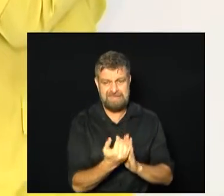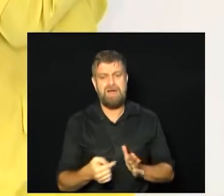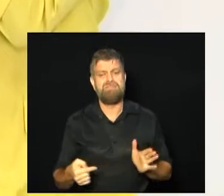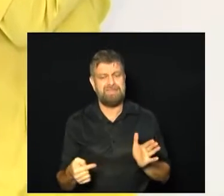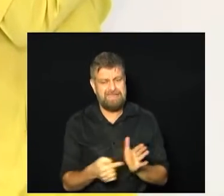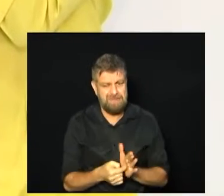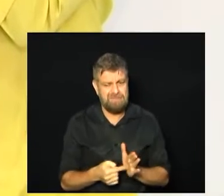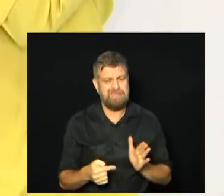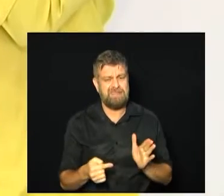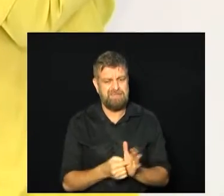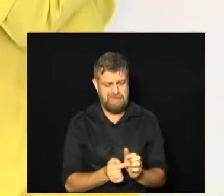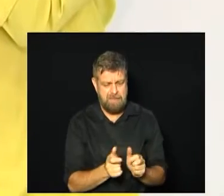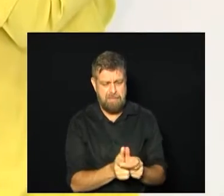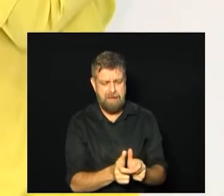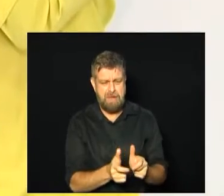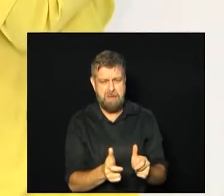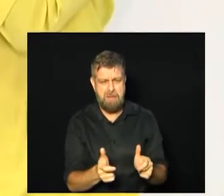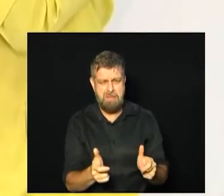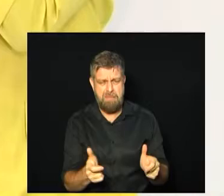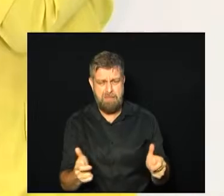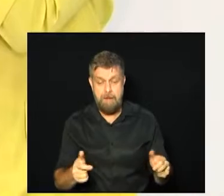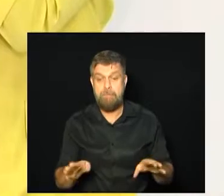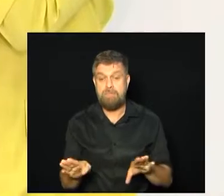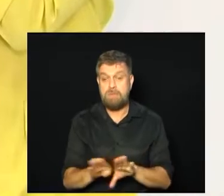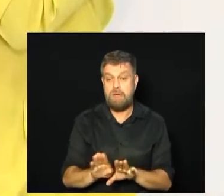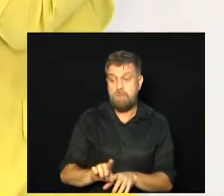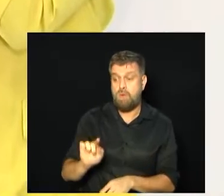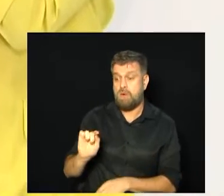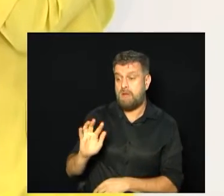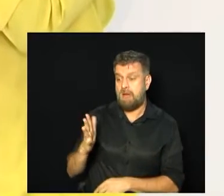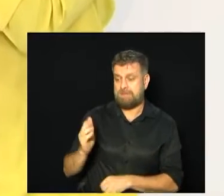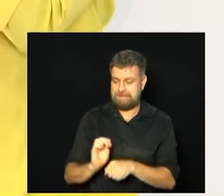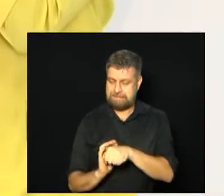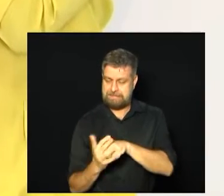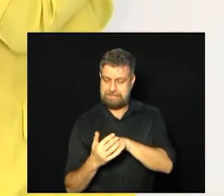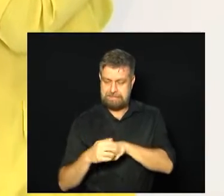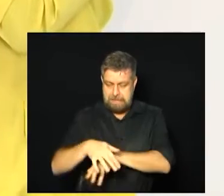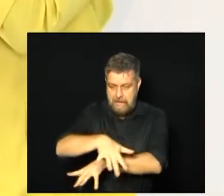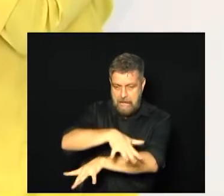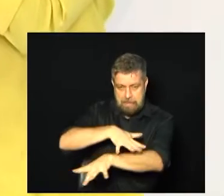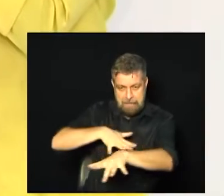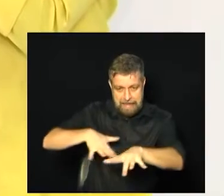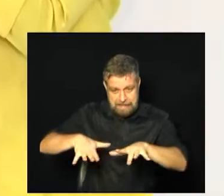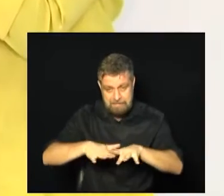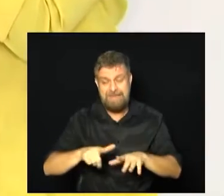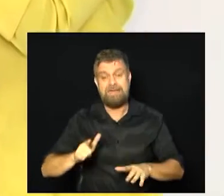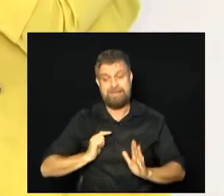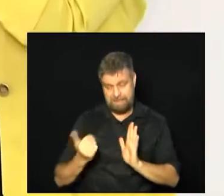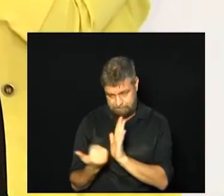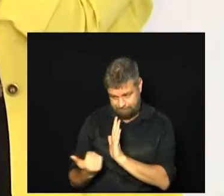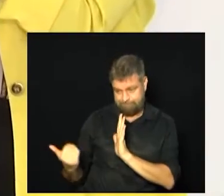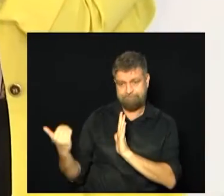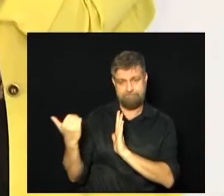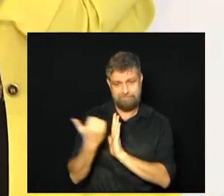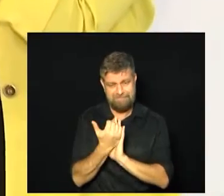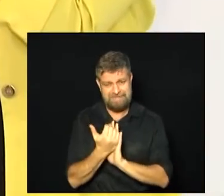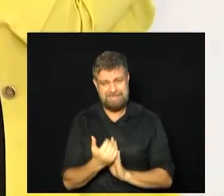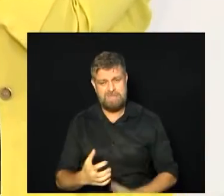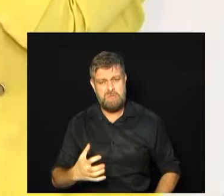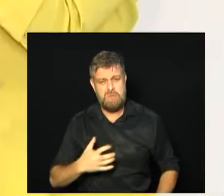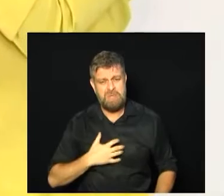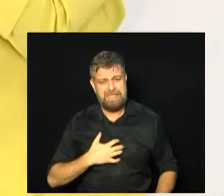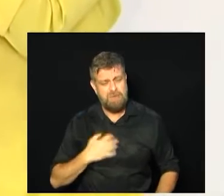denúncias, talvez muito também por conta da pandemia. Isso tem crescido, infelizmente, de maneira muito,